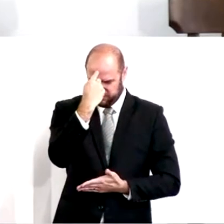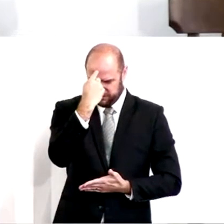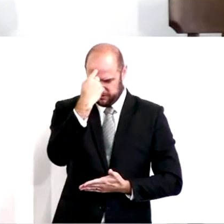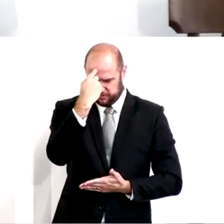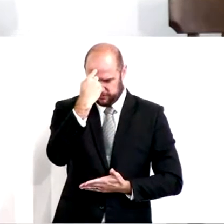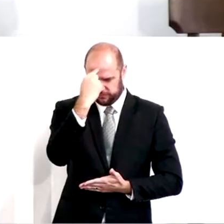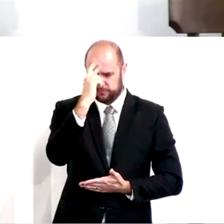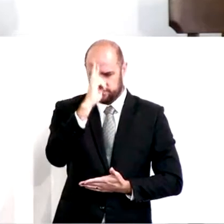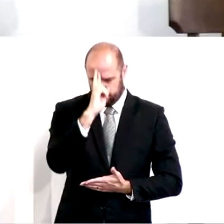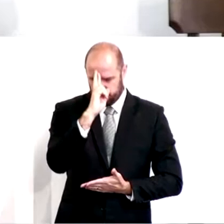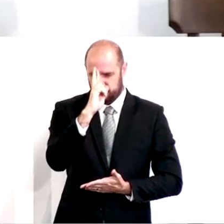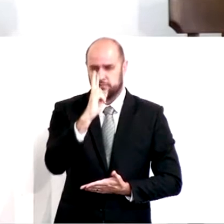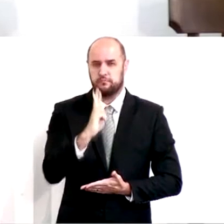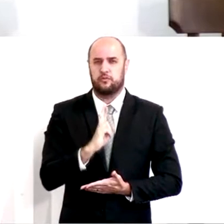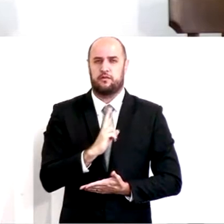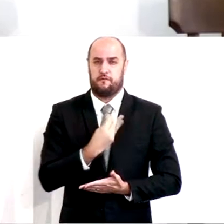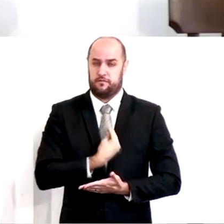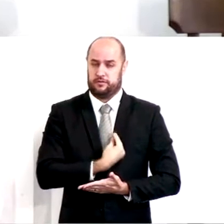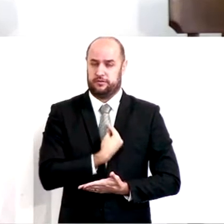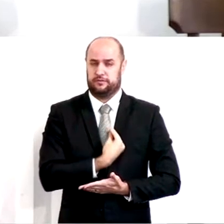as respostas.